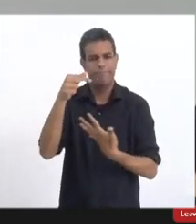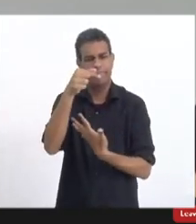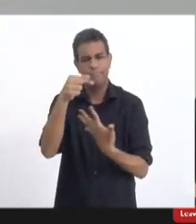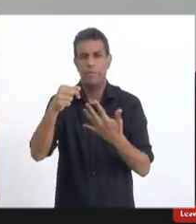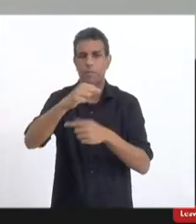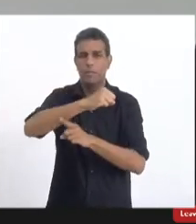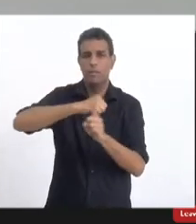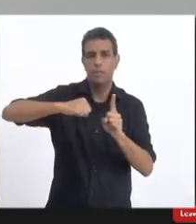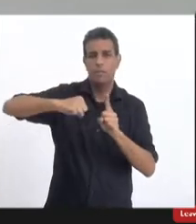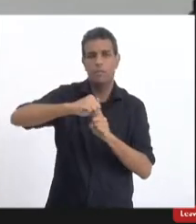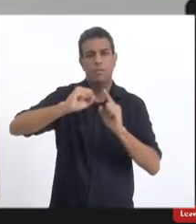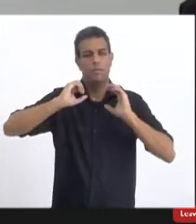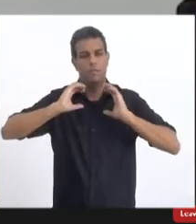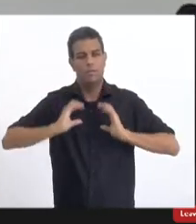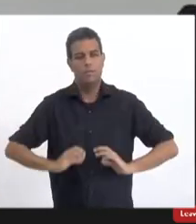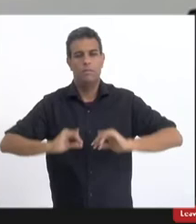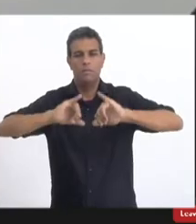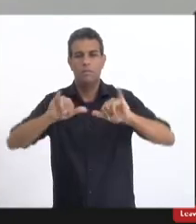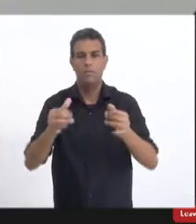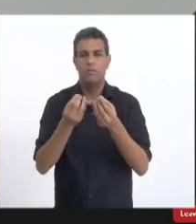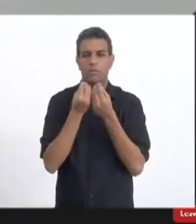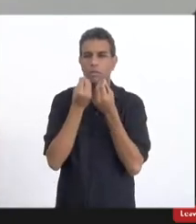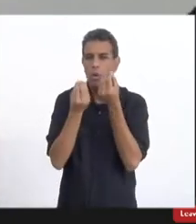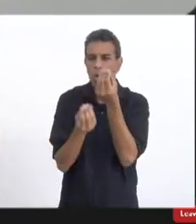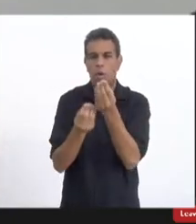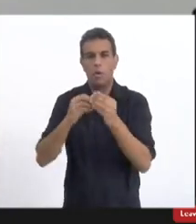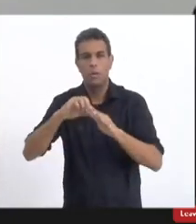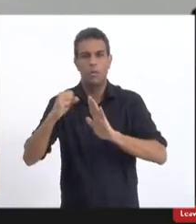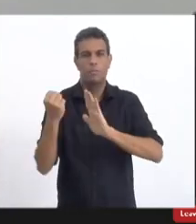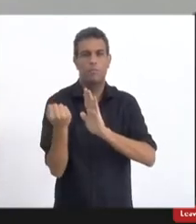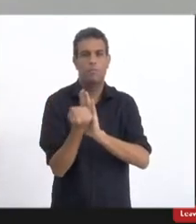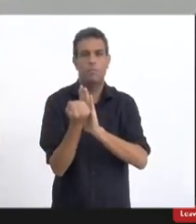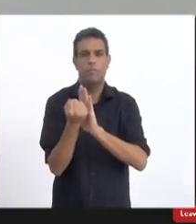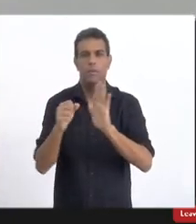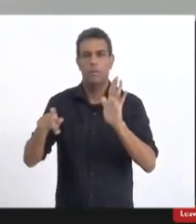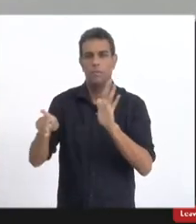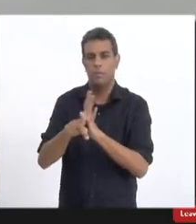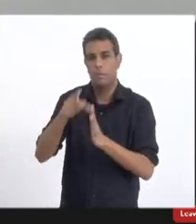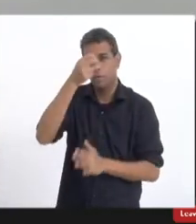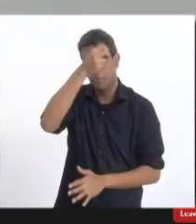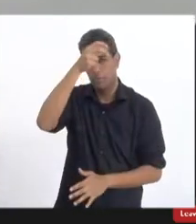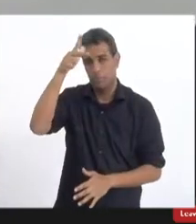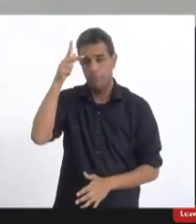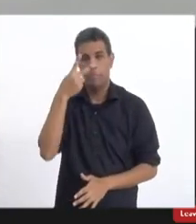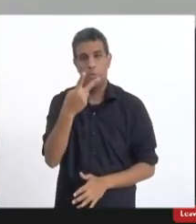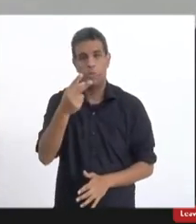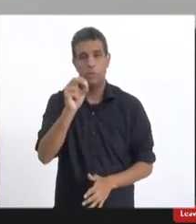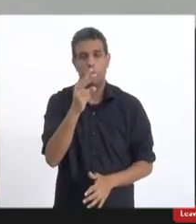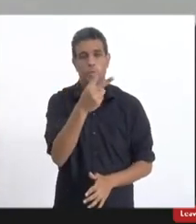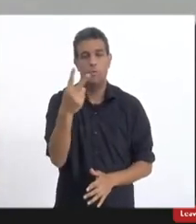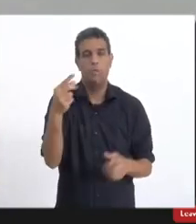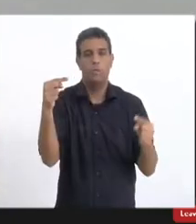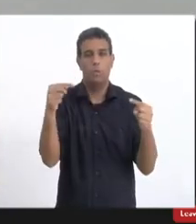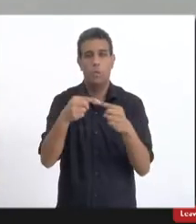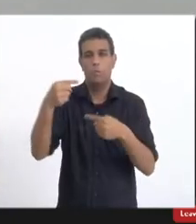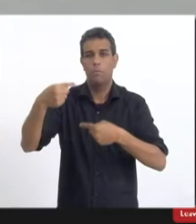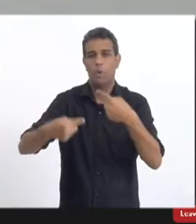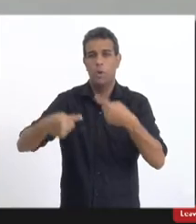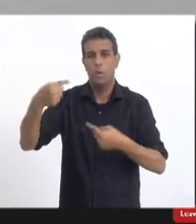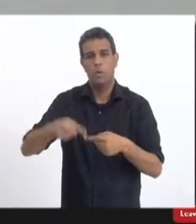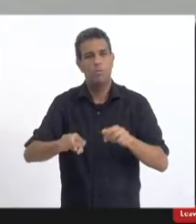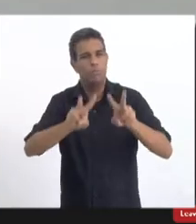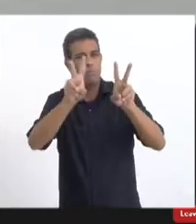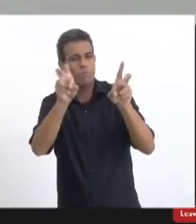sociedade civil. E é um grande marco também que será para o município em 2022, é que a Secretaria de Política sobre Álcool e